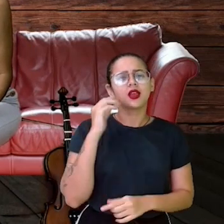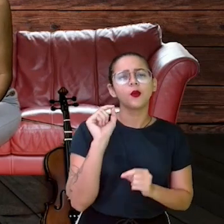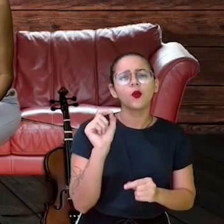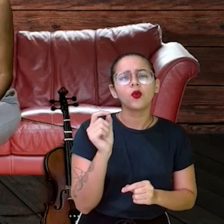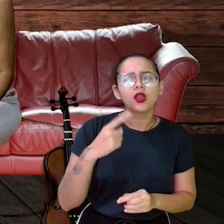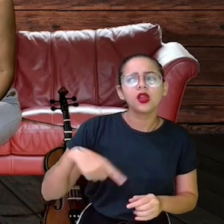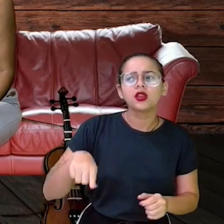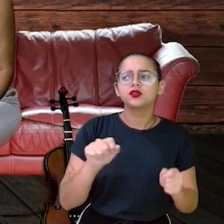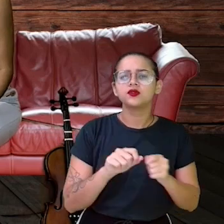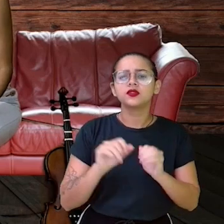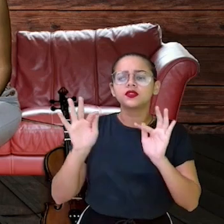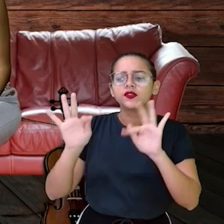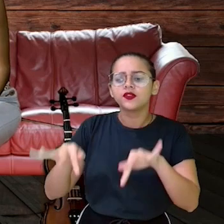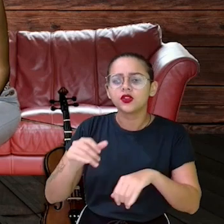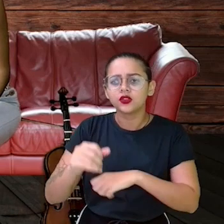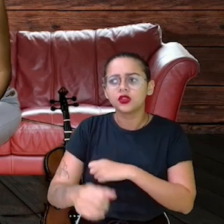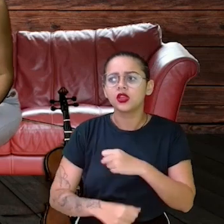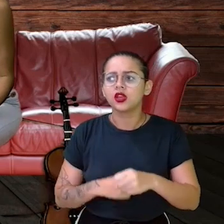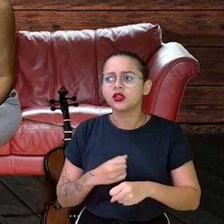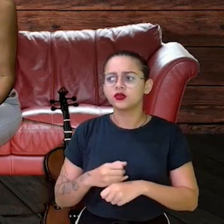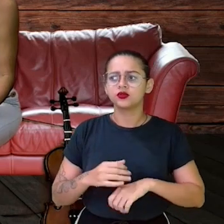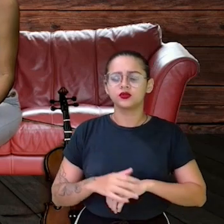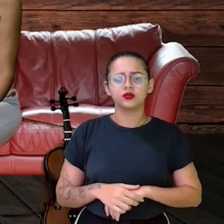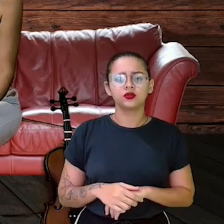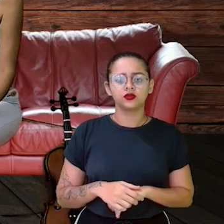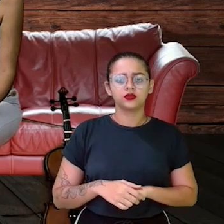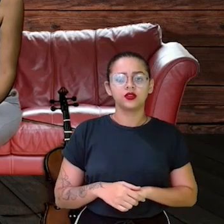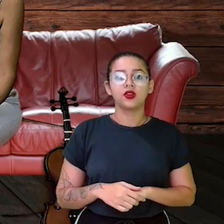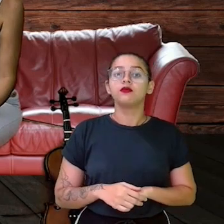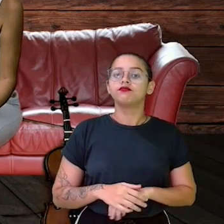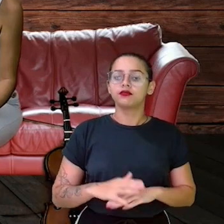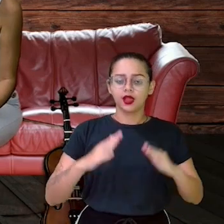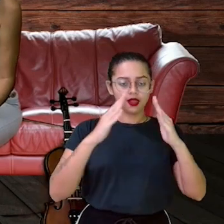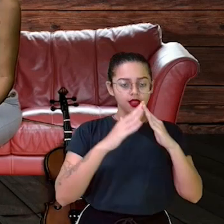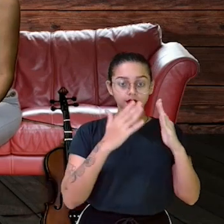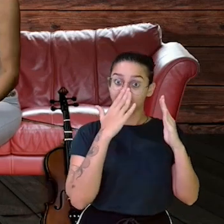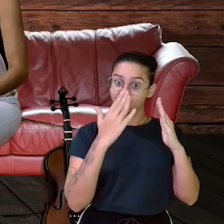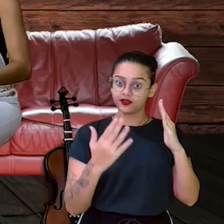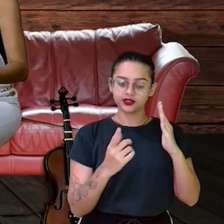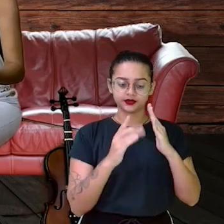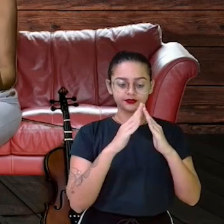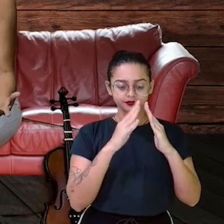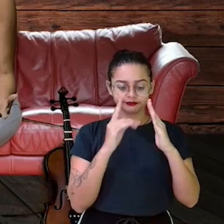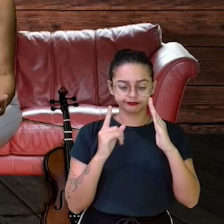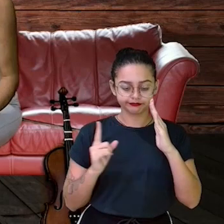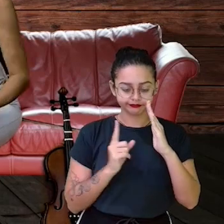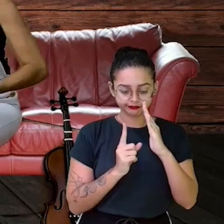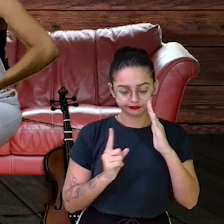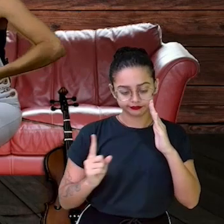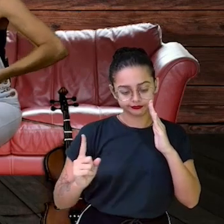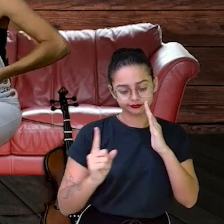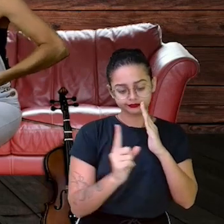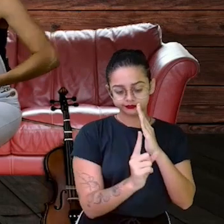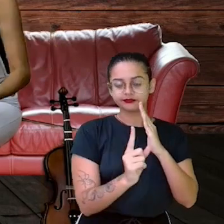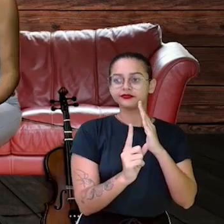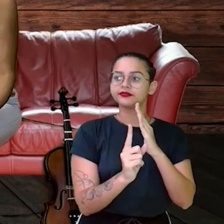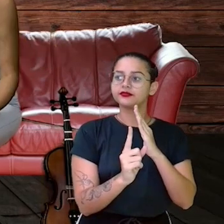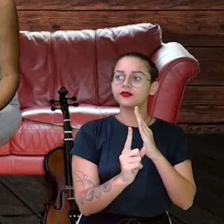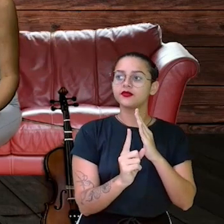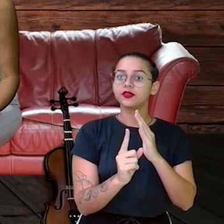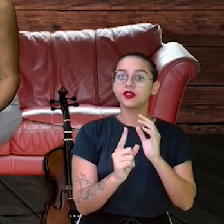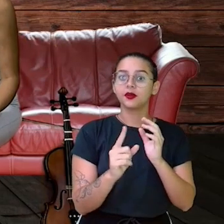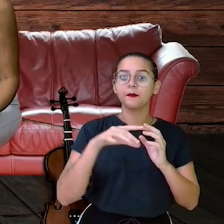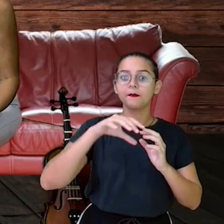ano? Vão pra frente, ó, de suas casas, vão pras ruas, ó,